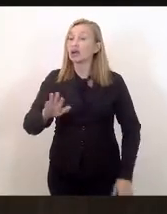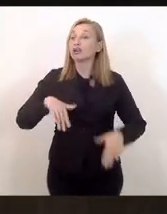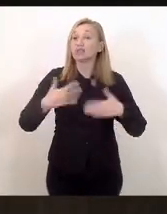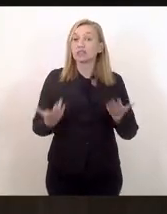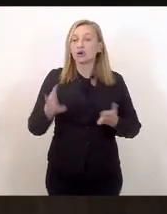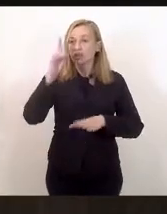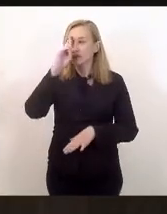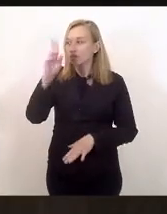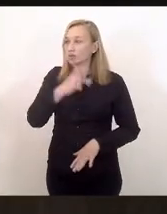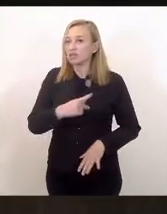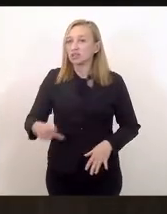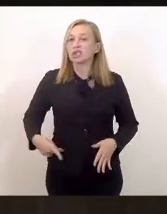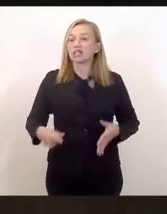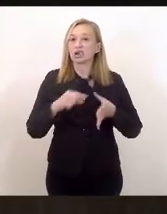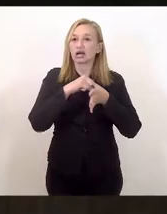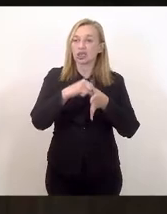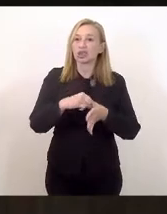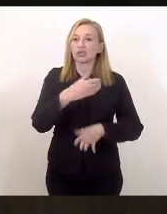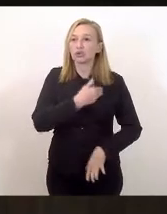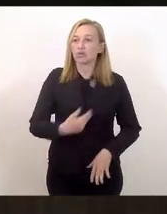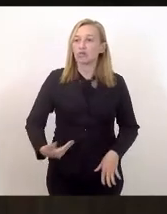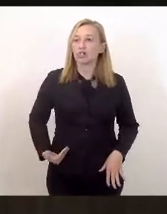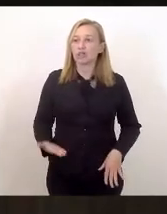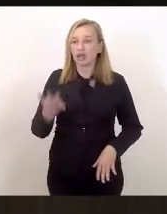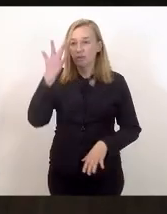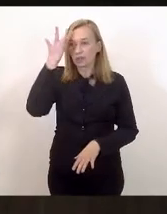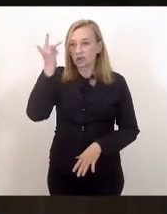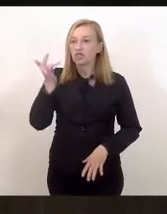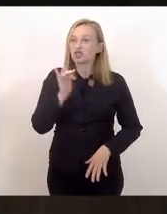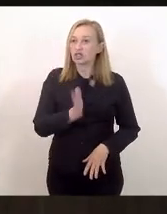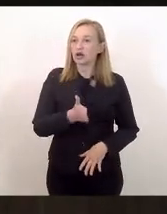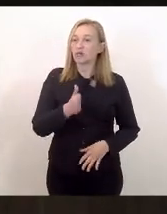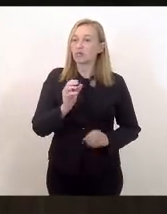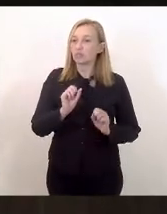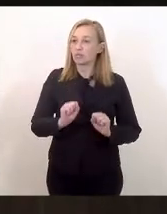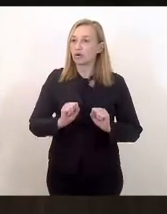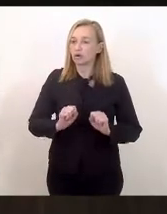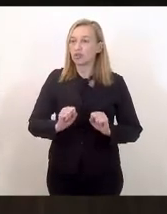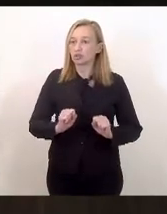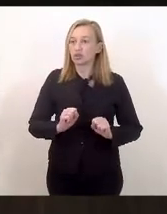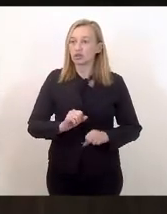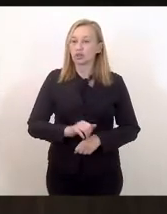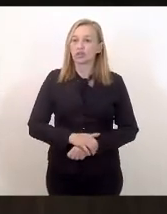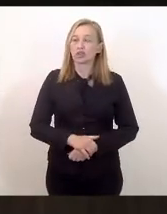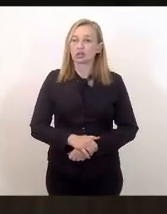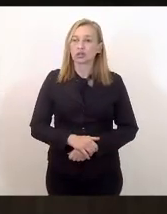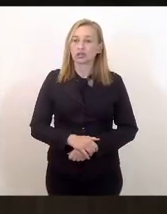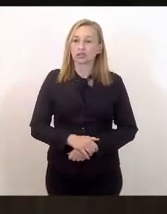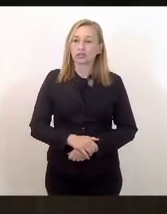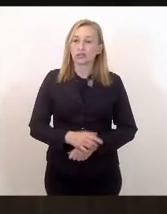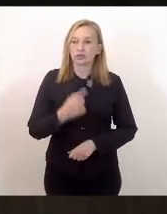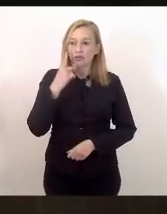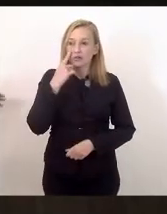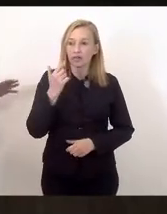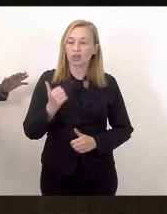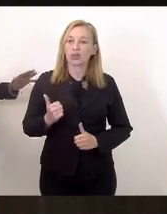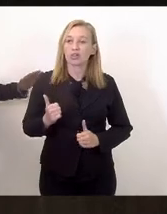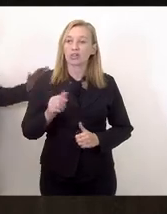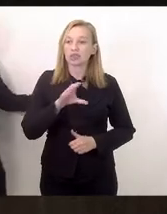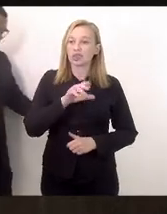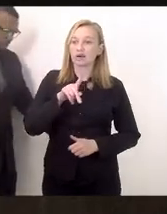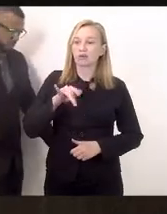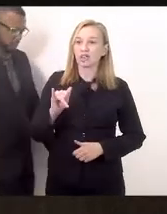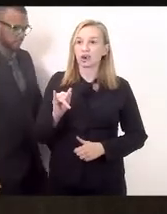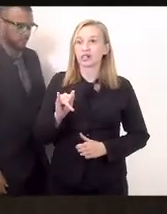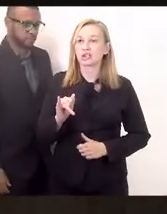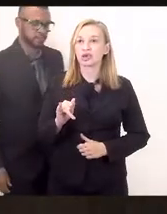presidente, líder do governo, acho que amanhã, inclusive, a gente já pode pautar esse projeto de lei na oitiva da CPI,